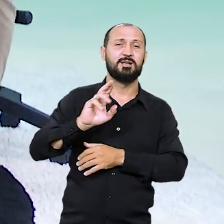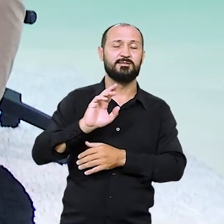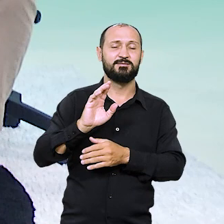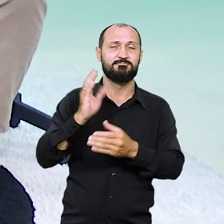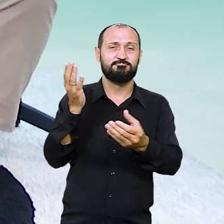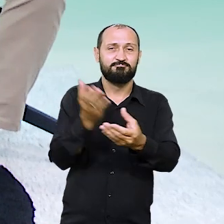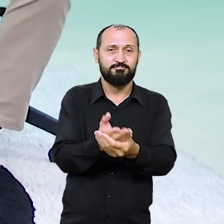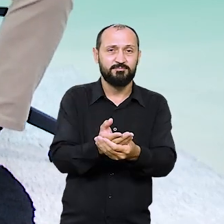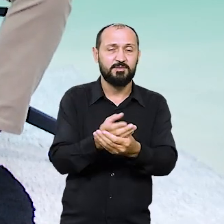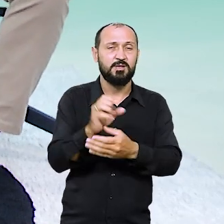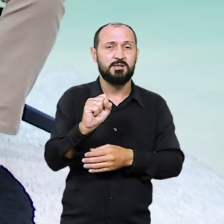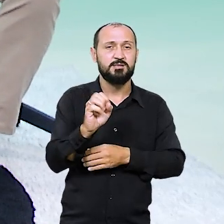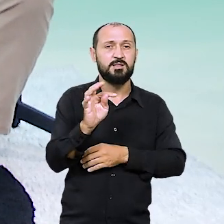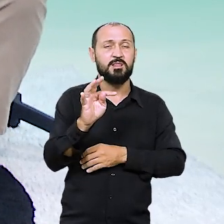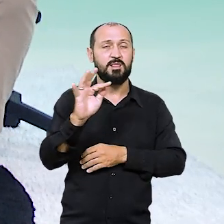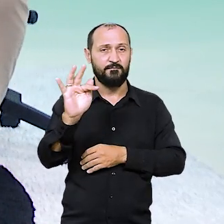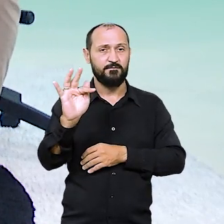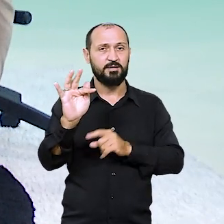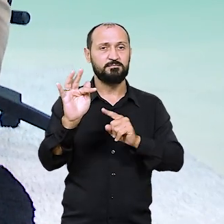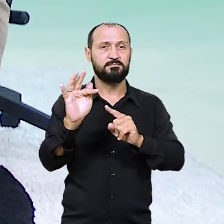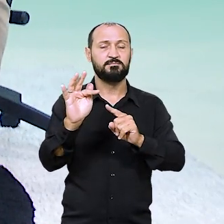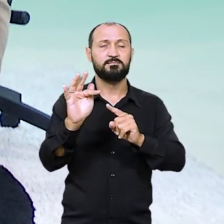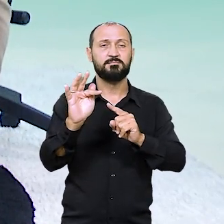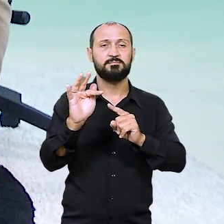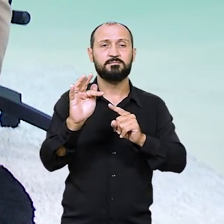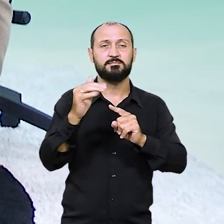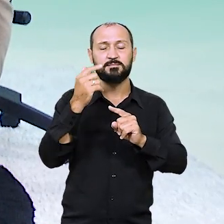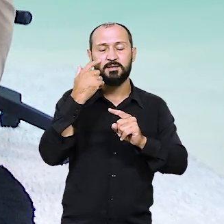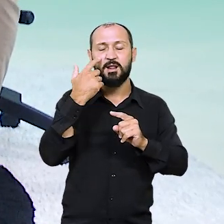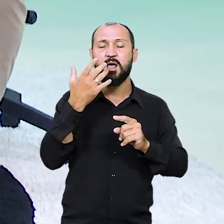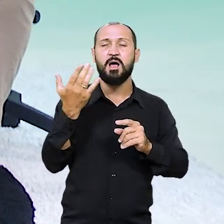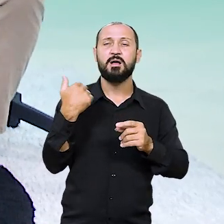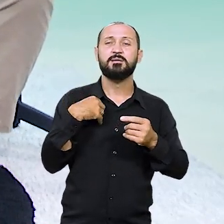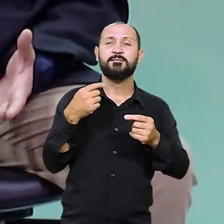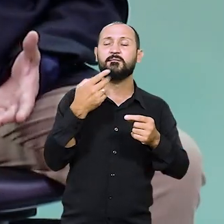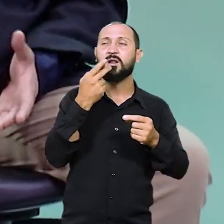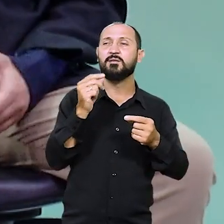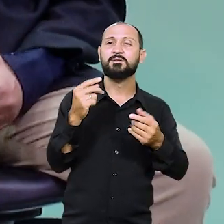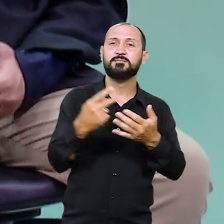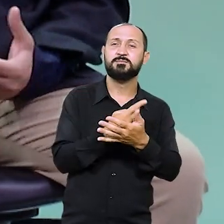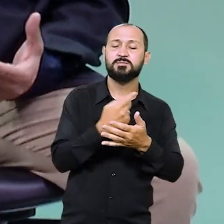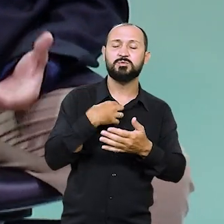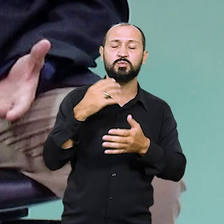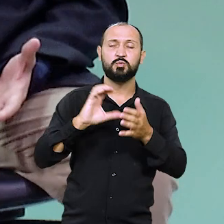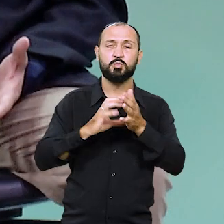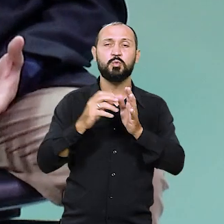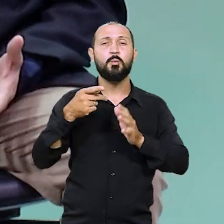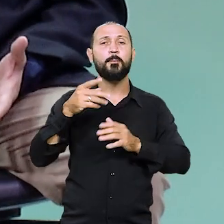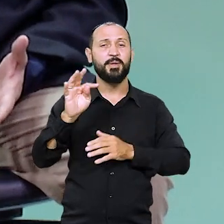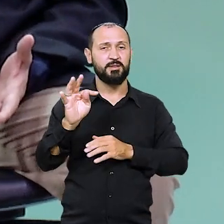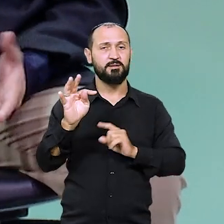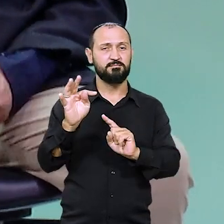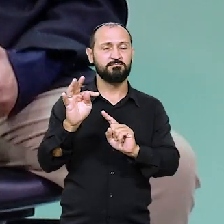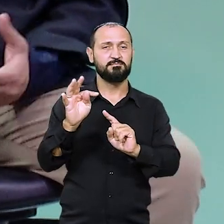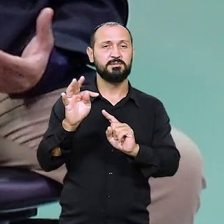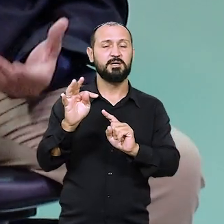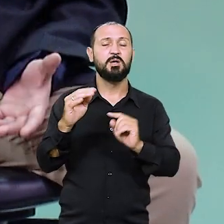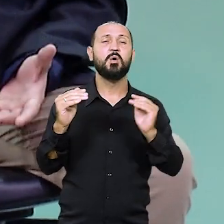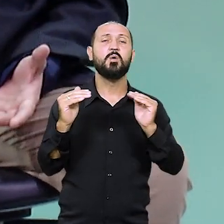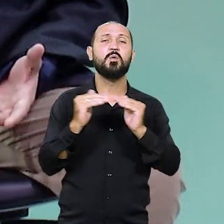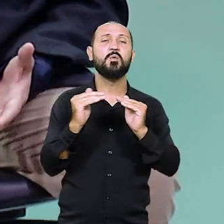Então, essas são medidas que os juízes já aplicavam e que agora o STF,